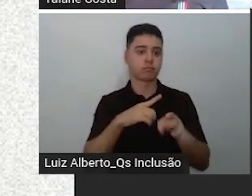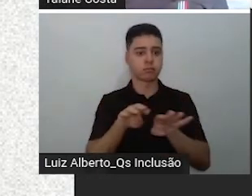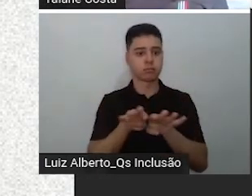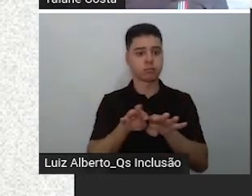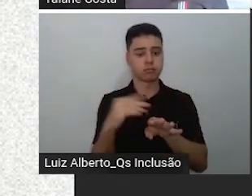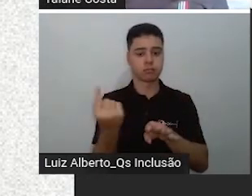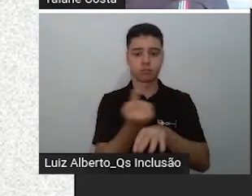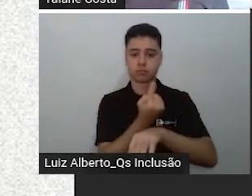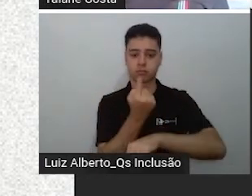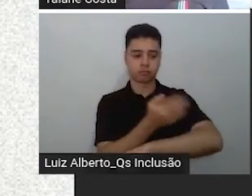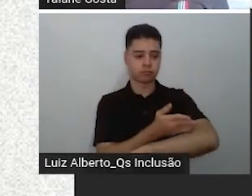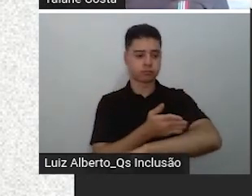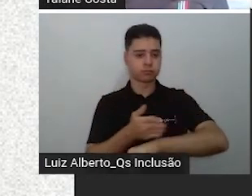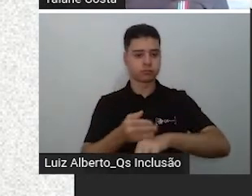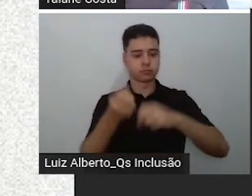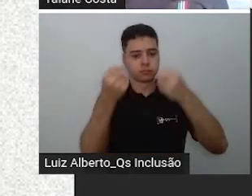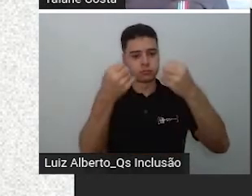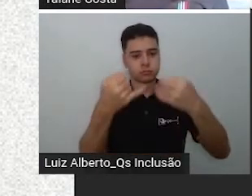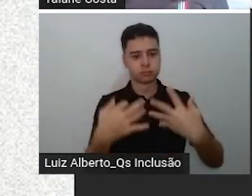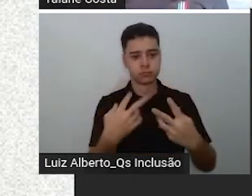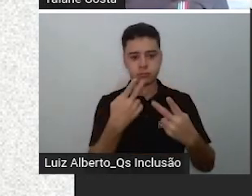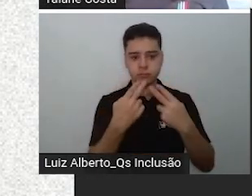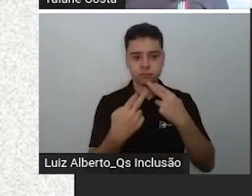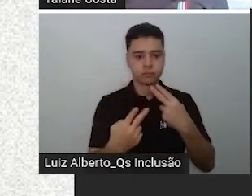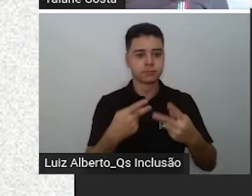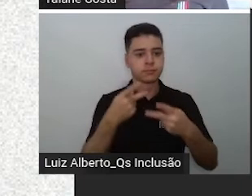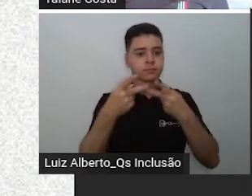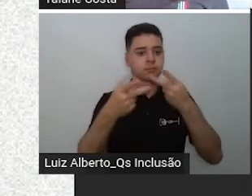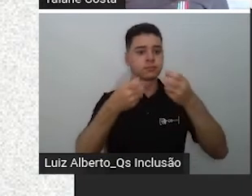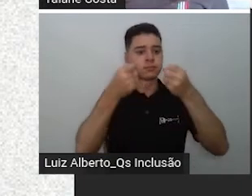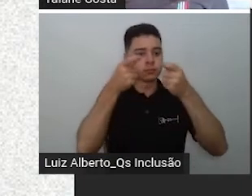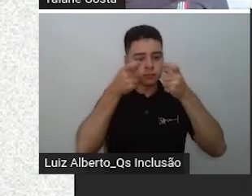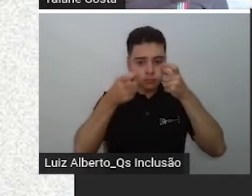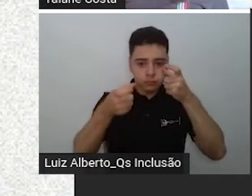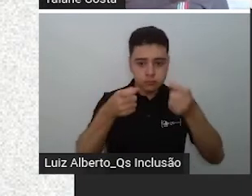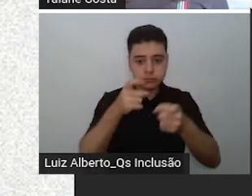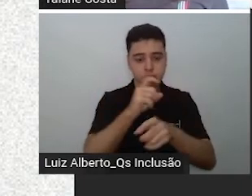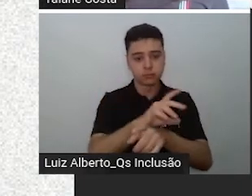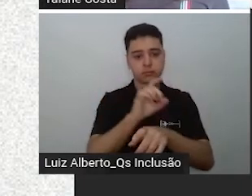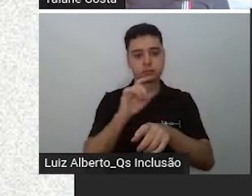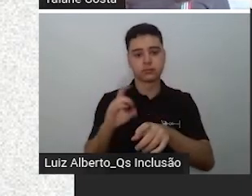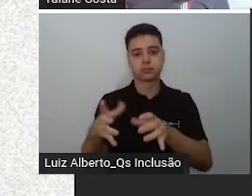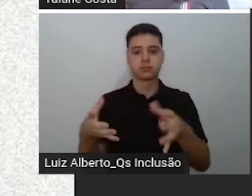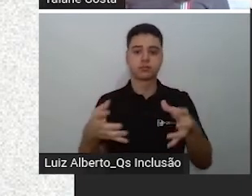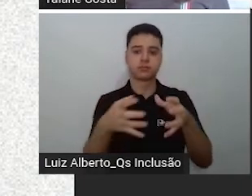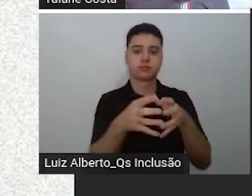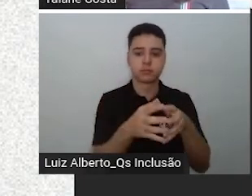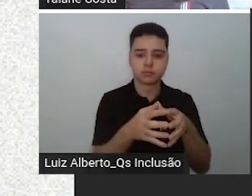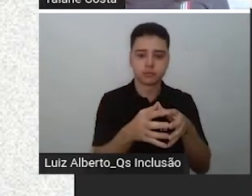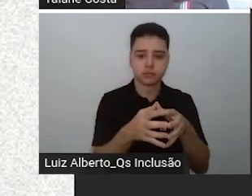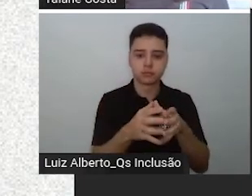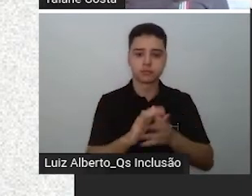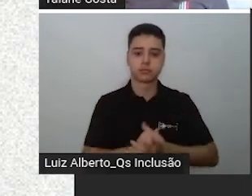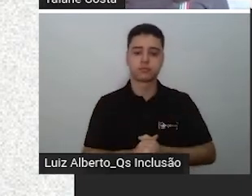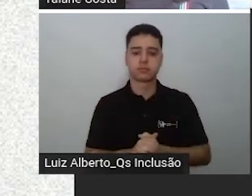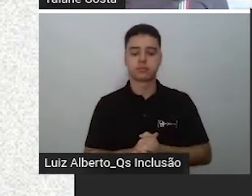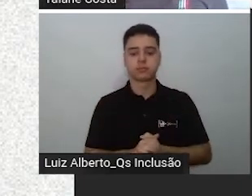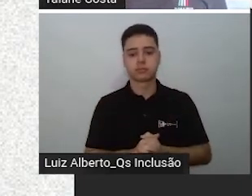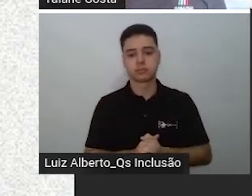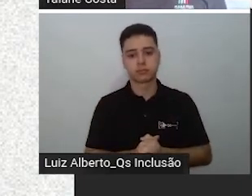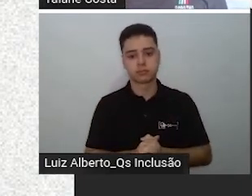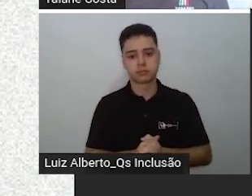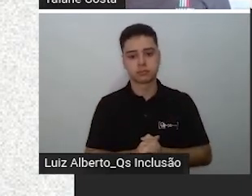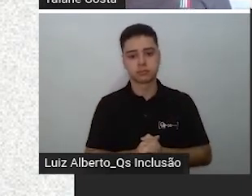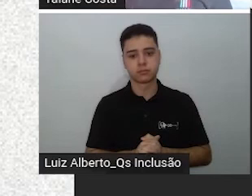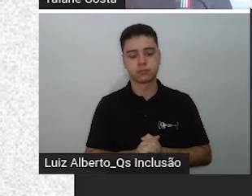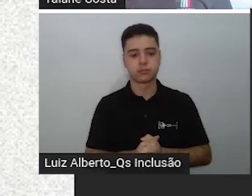vai adaptando a linguagem e o interesse de cada turma, né? Bom,